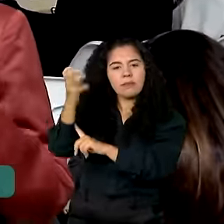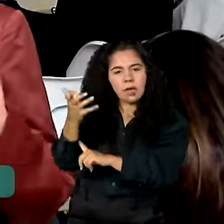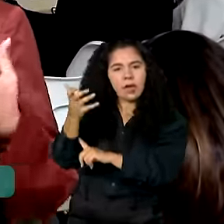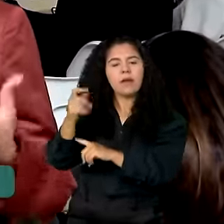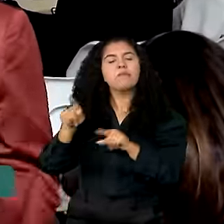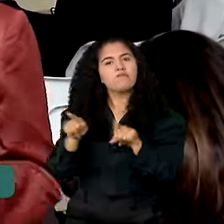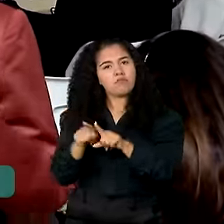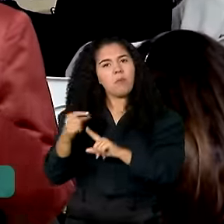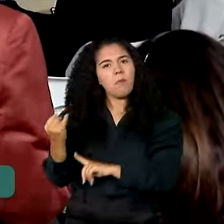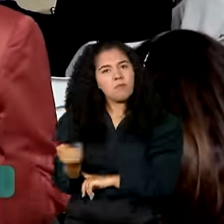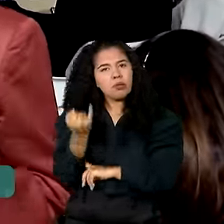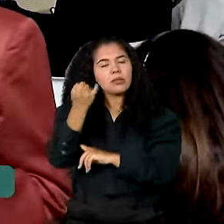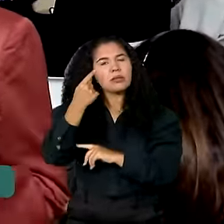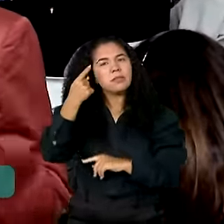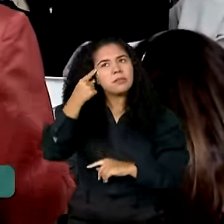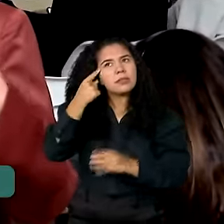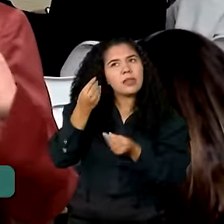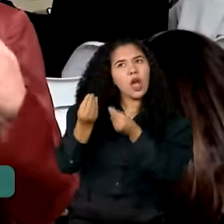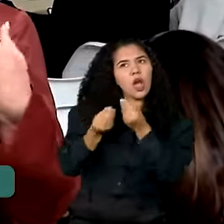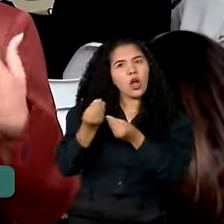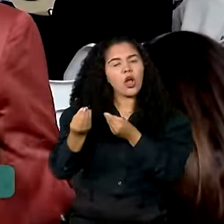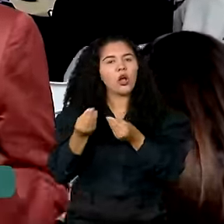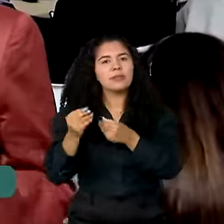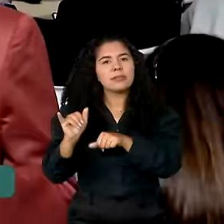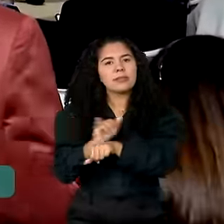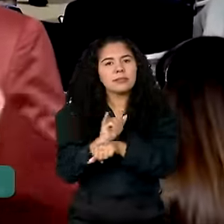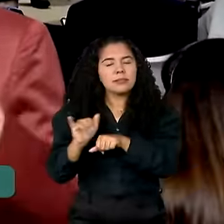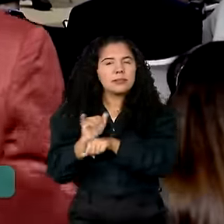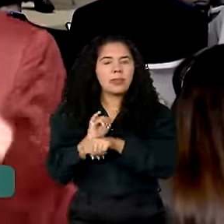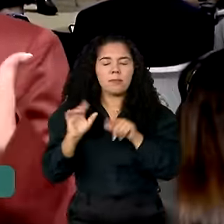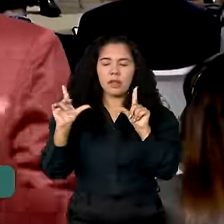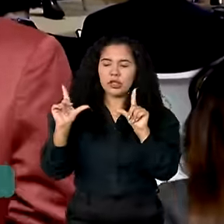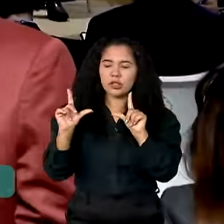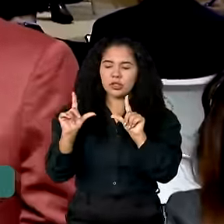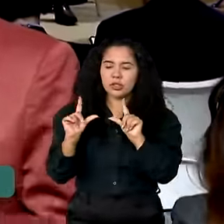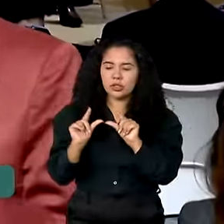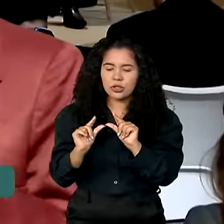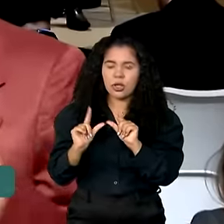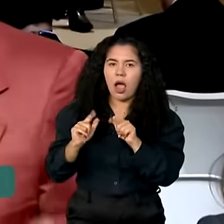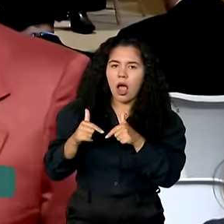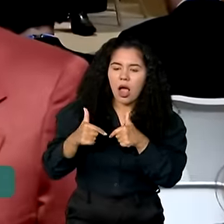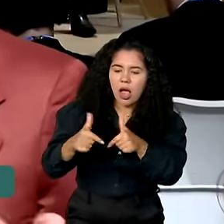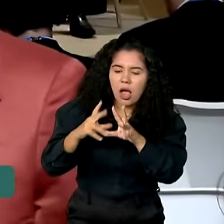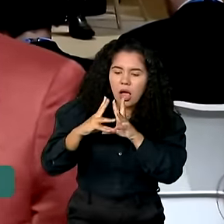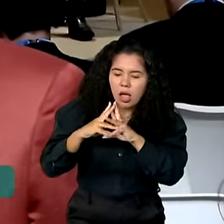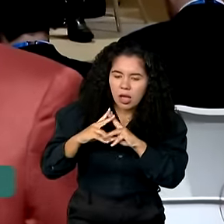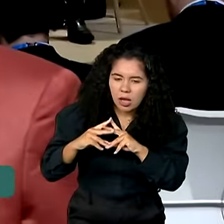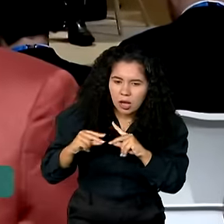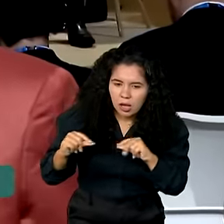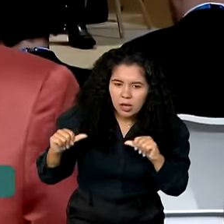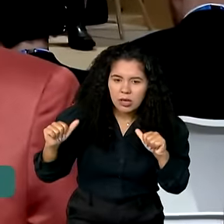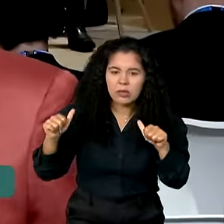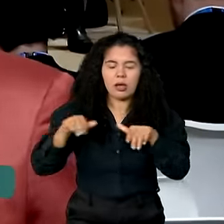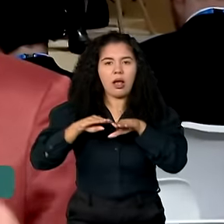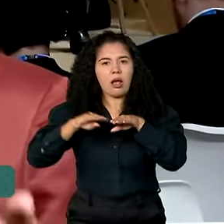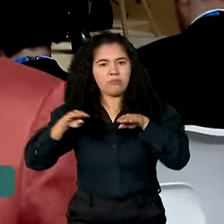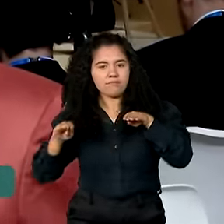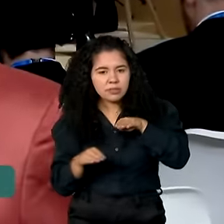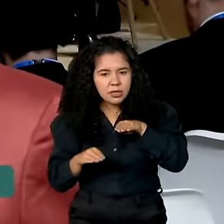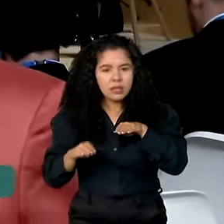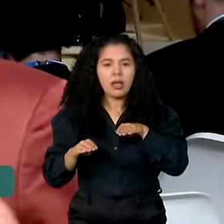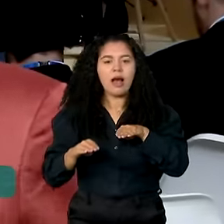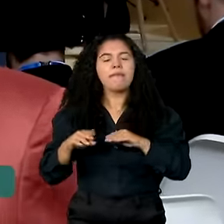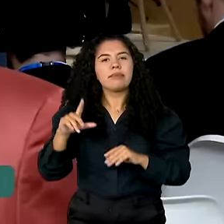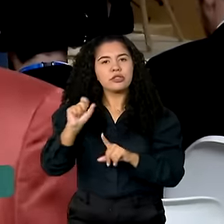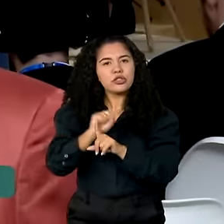importância de se pensar em adaptação climática, diminuindo, na verdade, combatendo, exterminando as desigualdades, né, sociais que hoje são